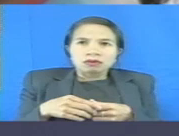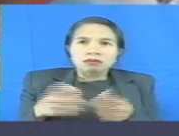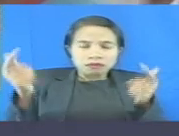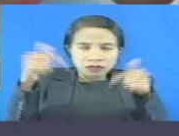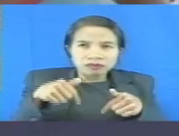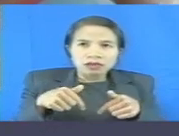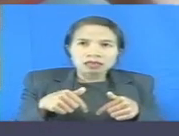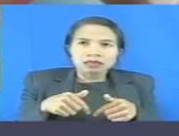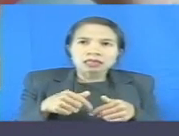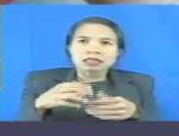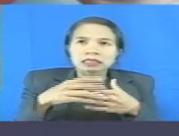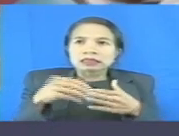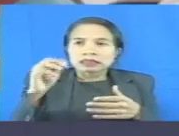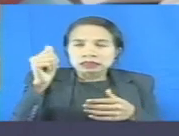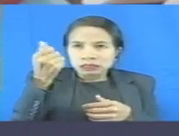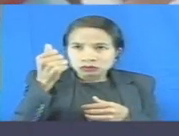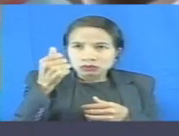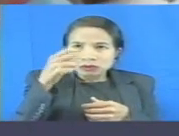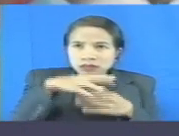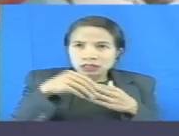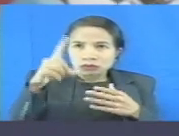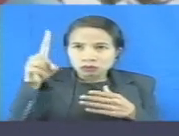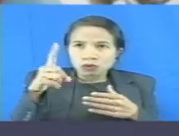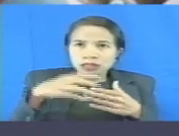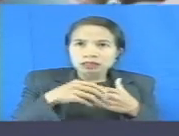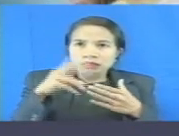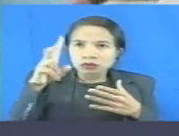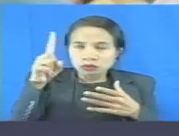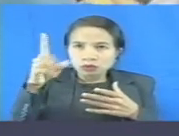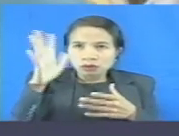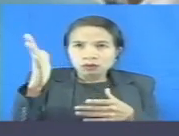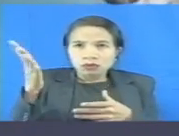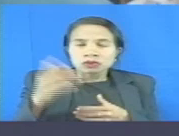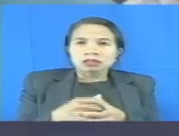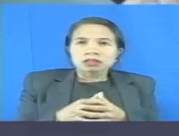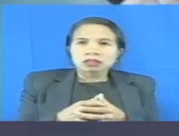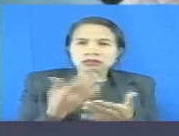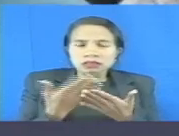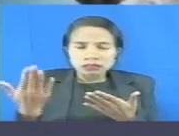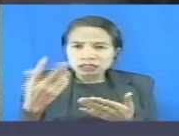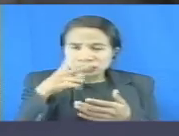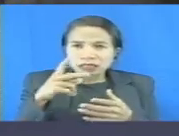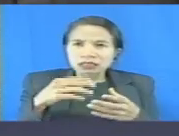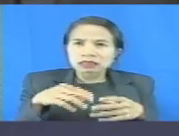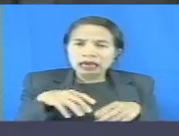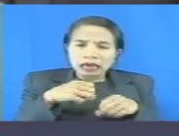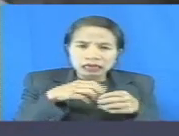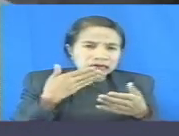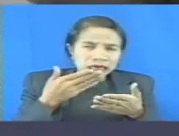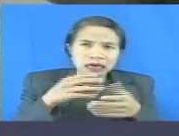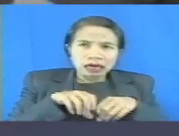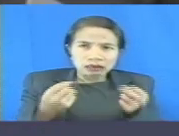hane to fabi 1 dolar resi 1 dolar mapulu sen kadbes sa samba ma hari di tansen ba ne ban do khoto atamba ke